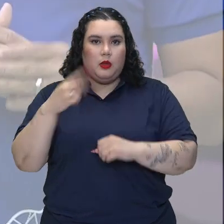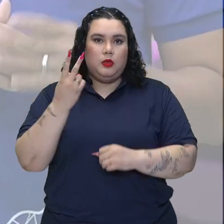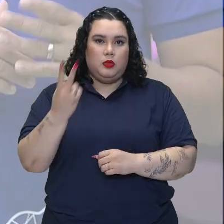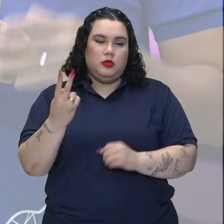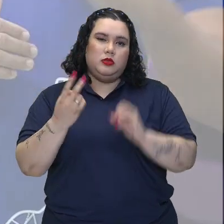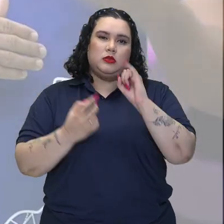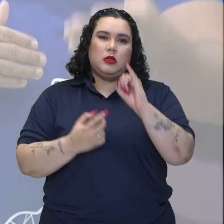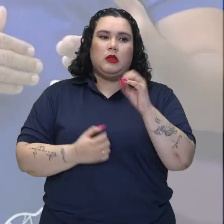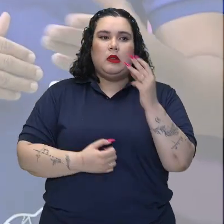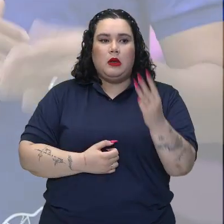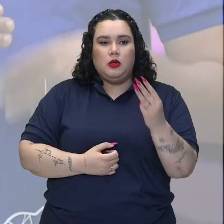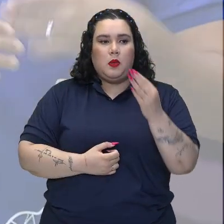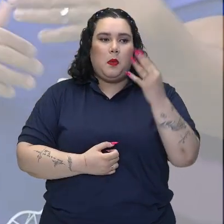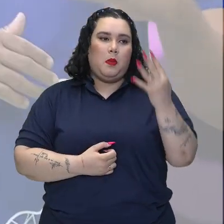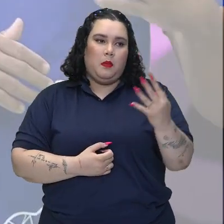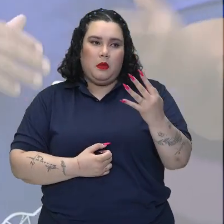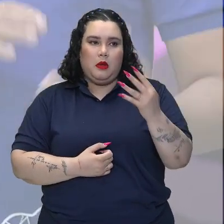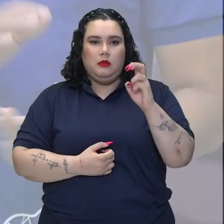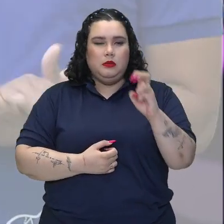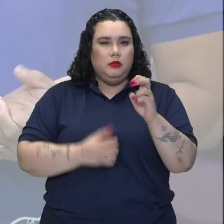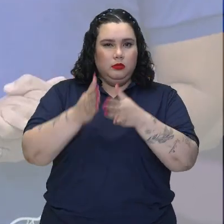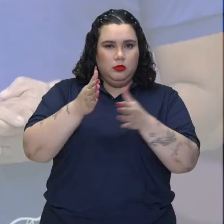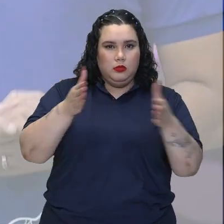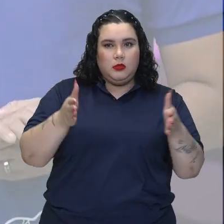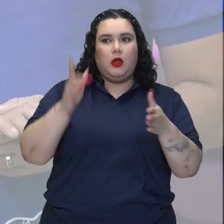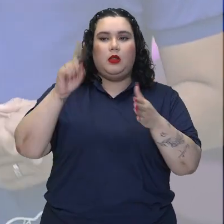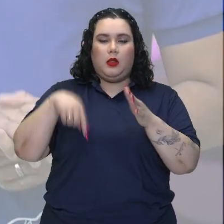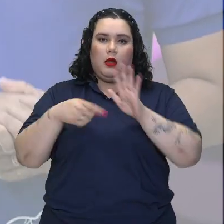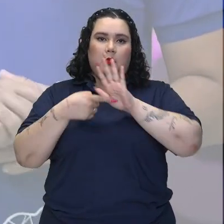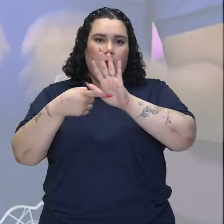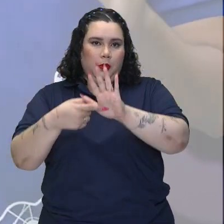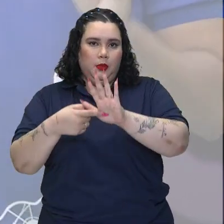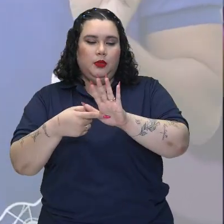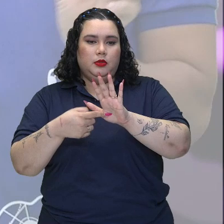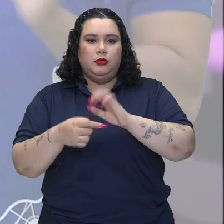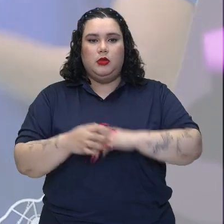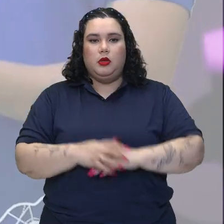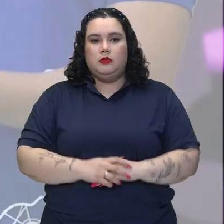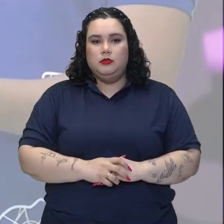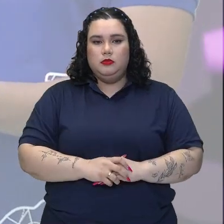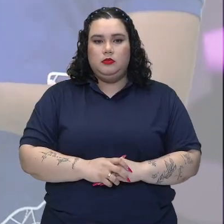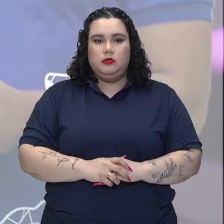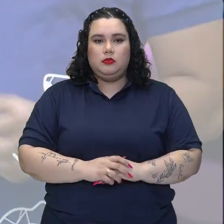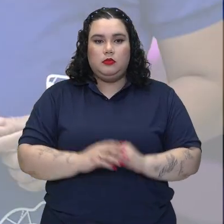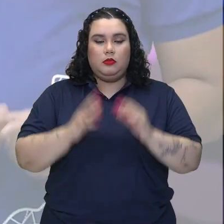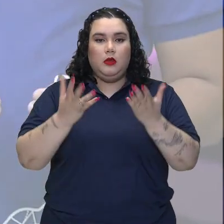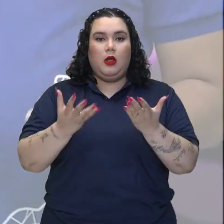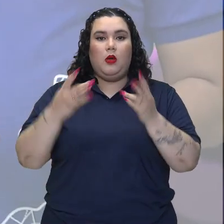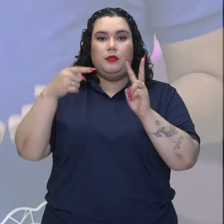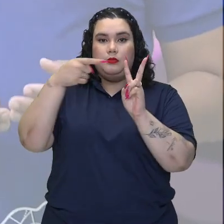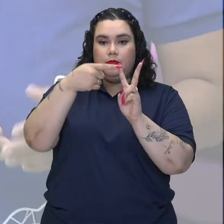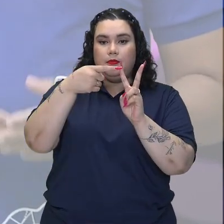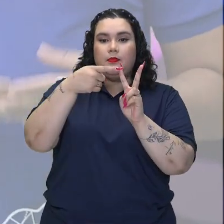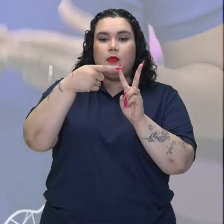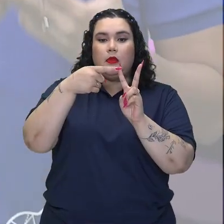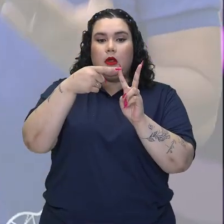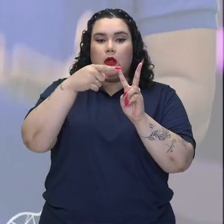um 3, 4, vai aparecer um 4, e assim sucessivamente. Quem fica dentro da casinha é